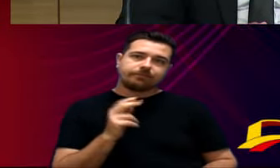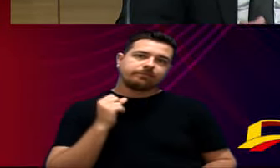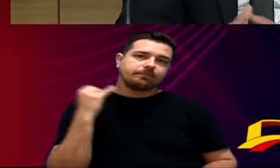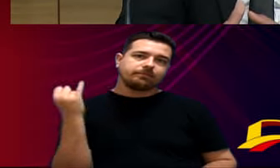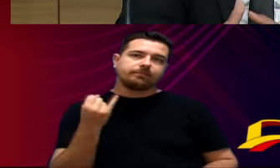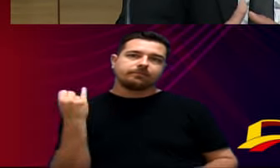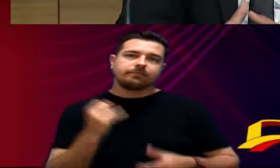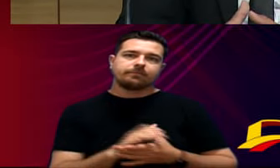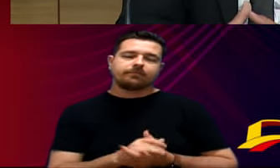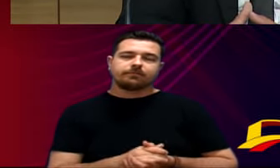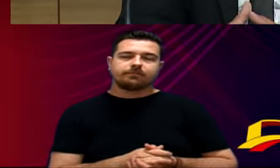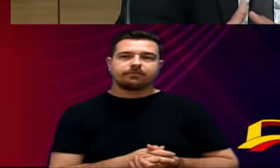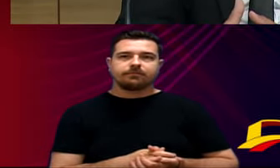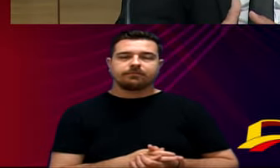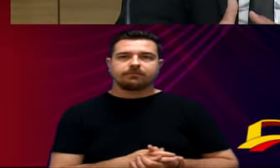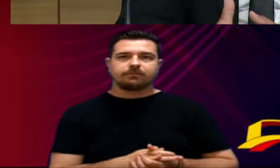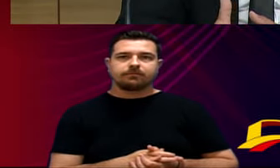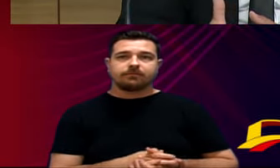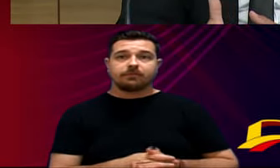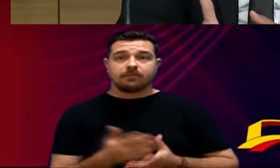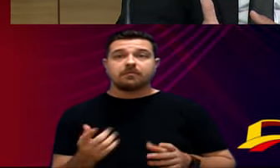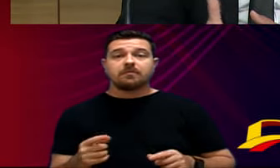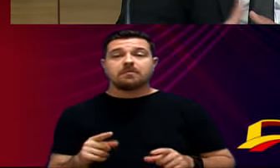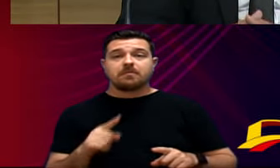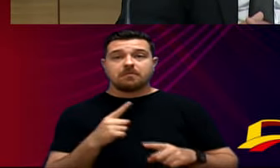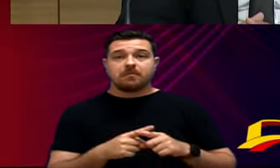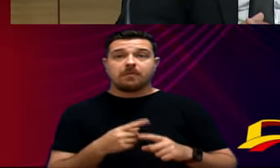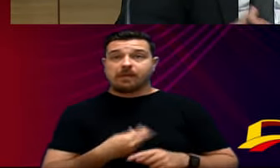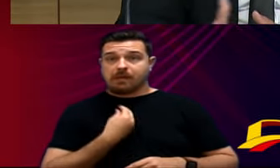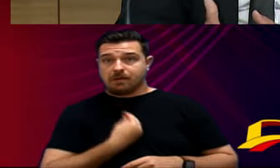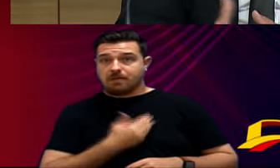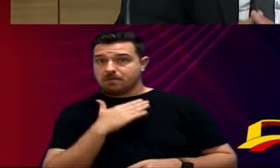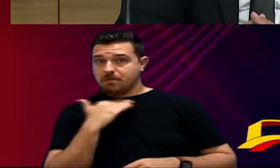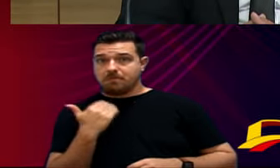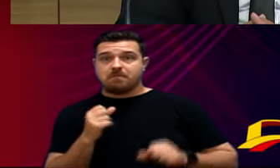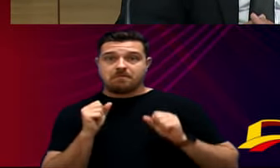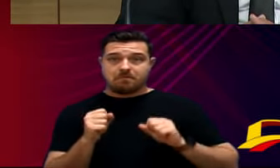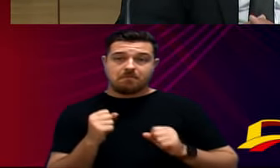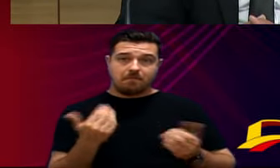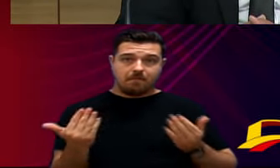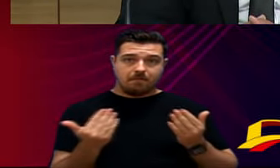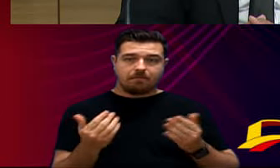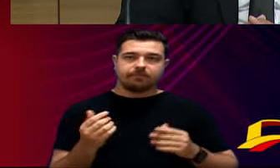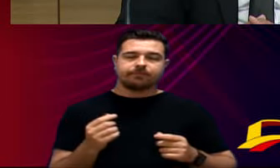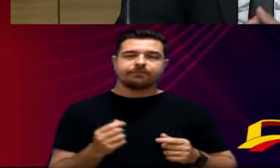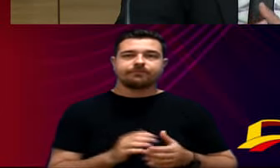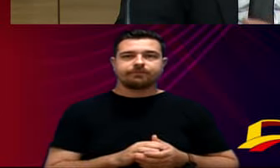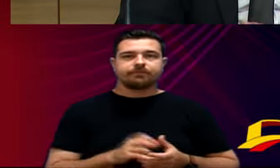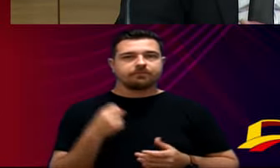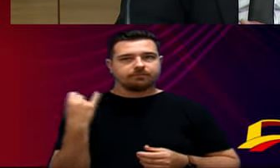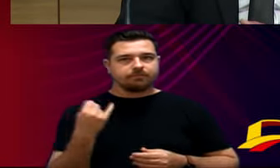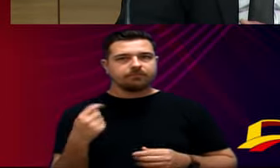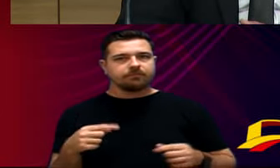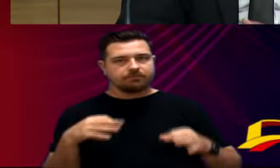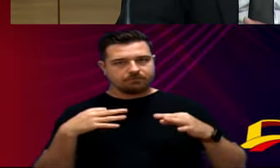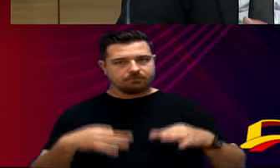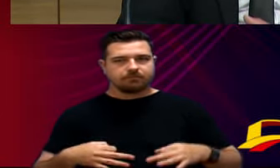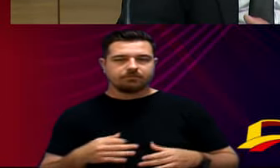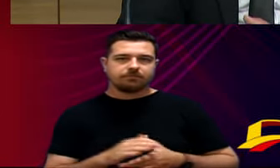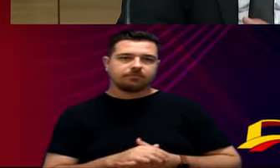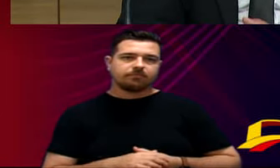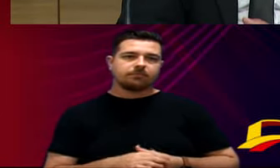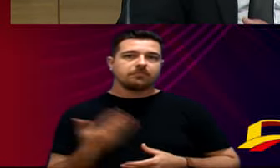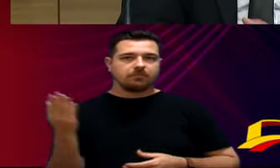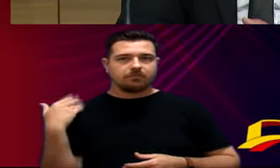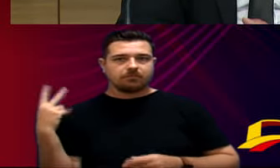atendimento ele pode fazer diferença inclusive entre a vida e né uma consequência mais grave aí pra vítima né mas perfeito excelência é isso quando eu